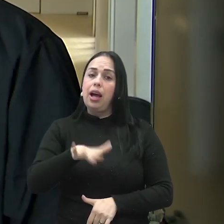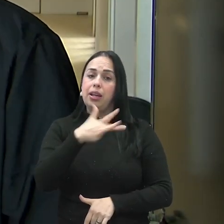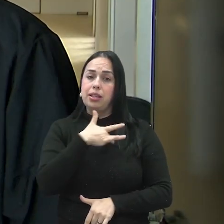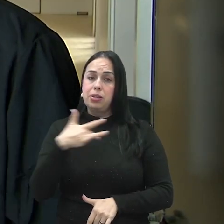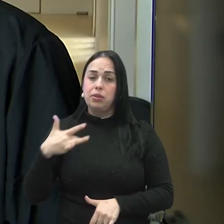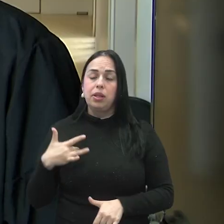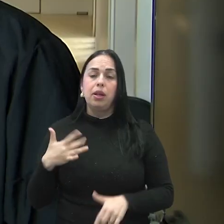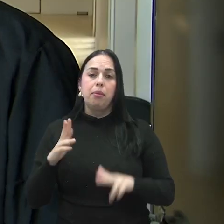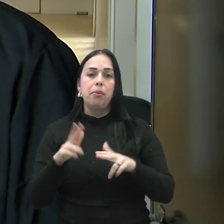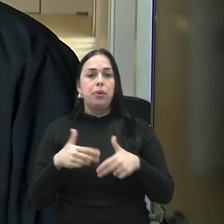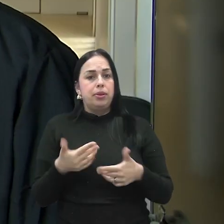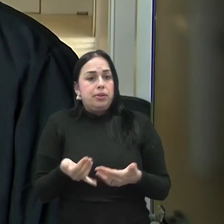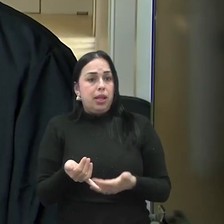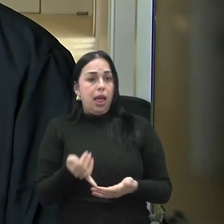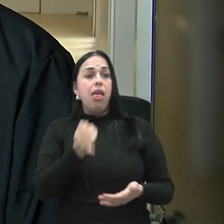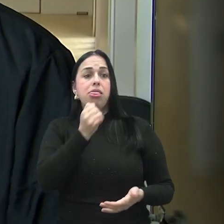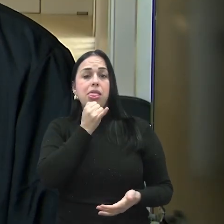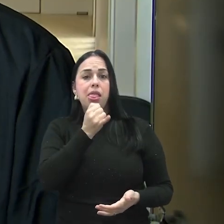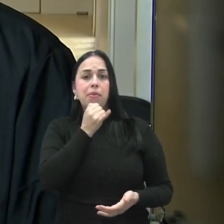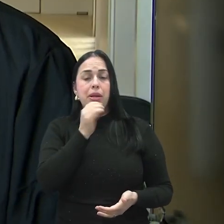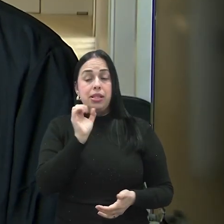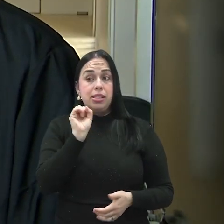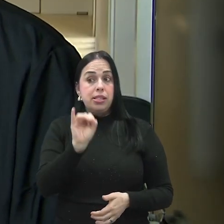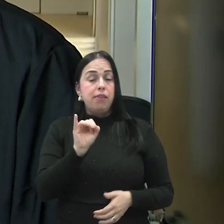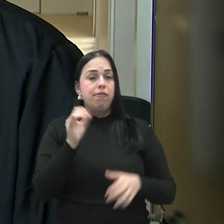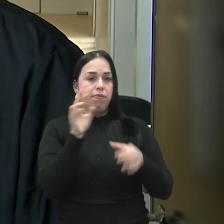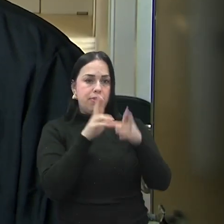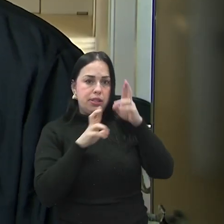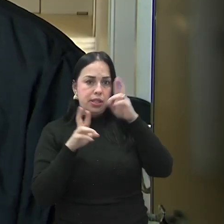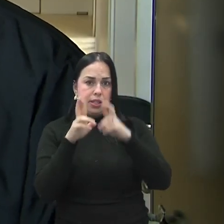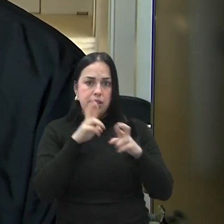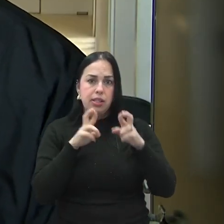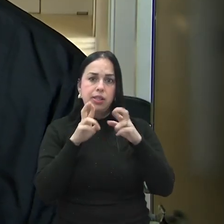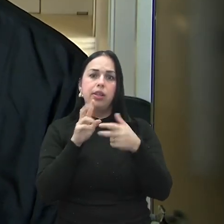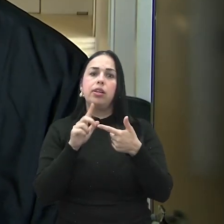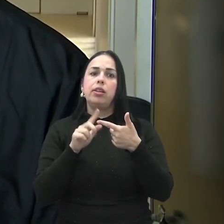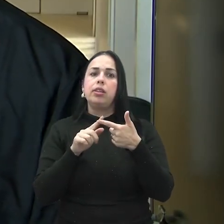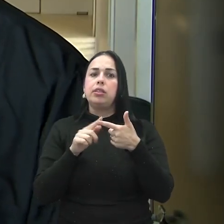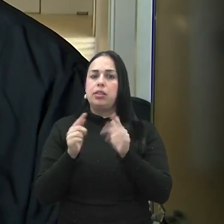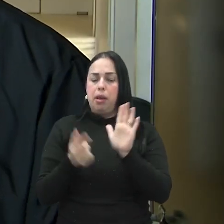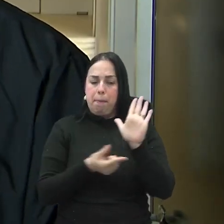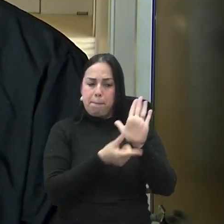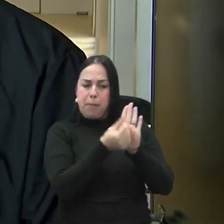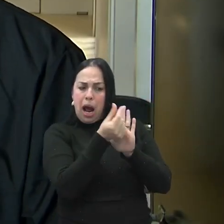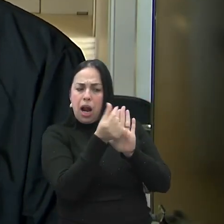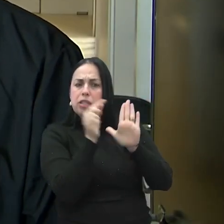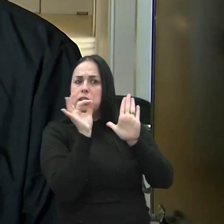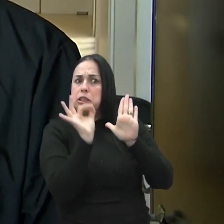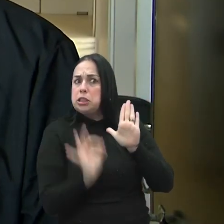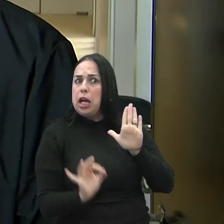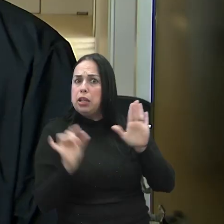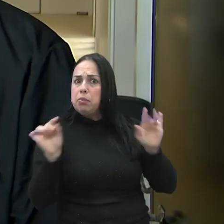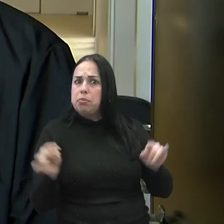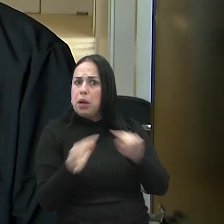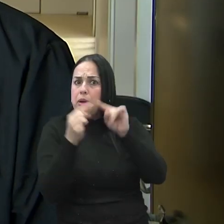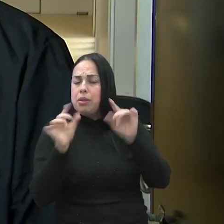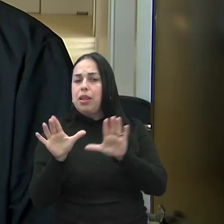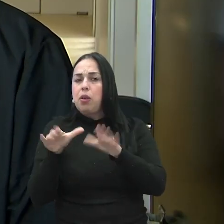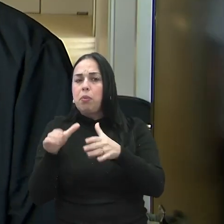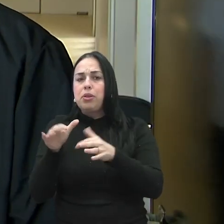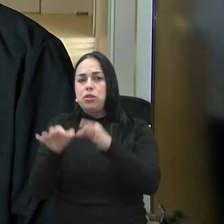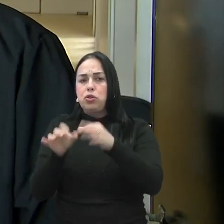dessas políticas de saúde pública. Então aqui é mais um exemplo de que quando você fiscaliza, quando você faz um bom